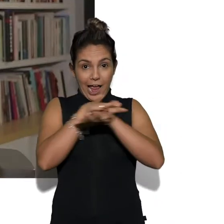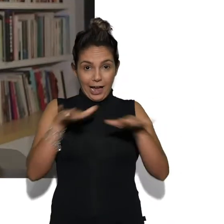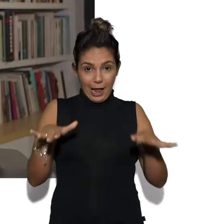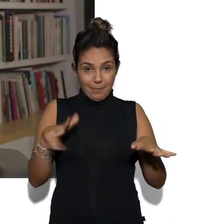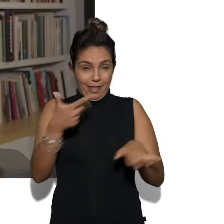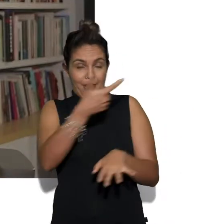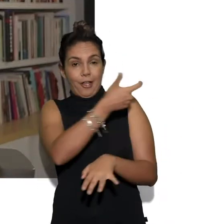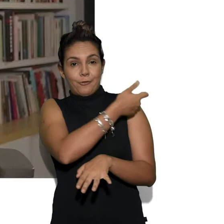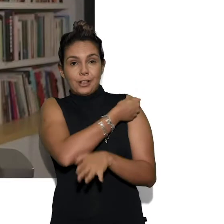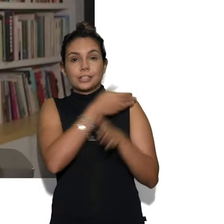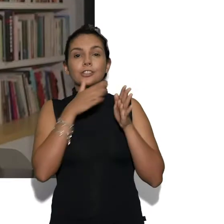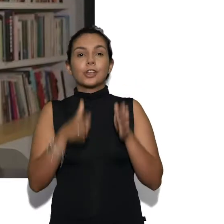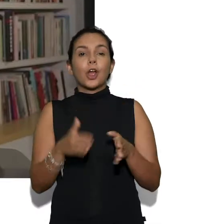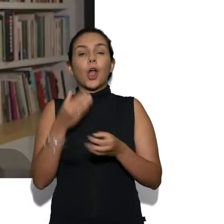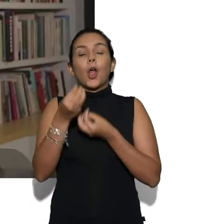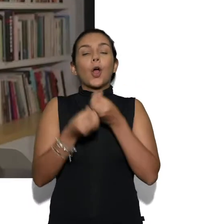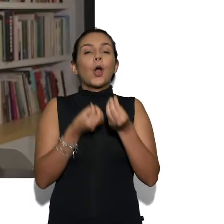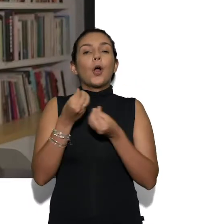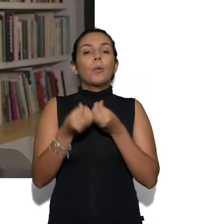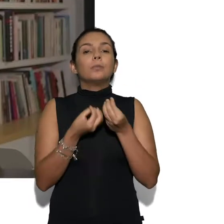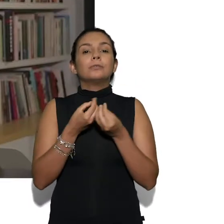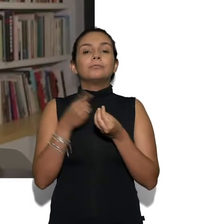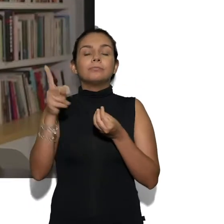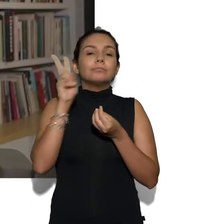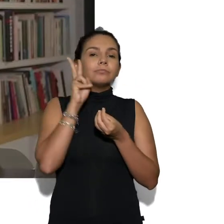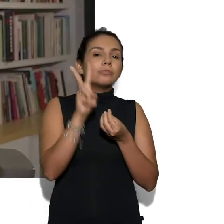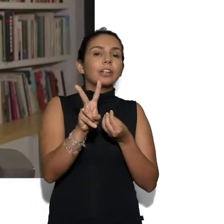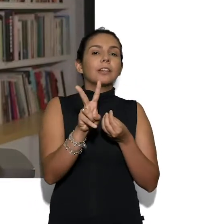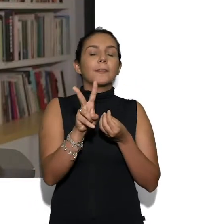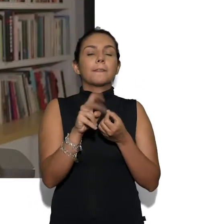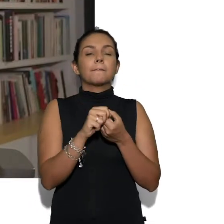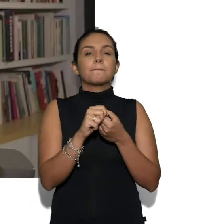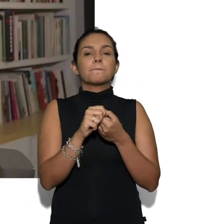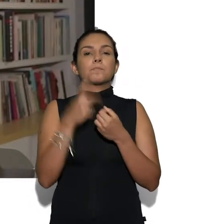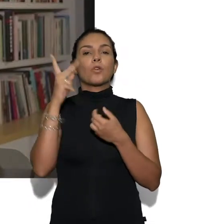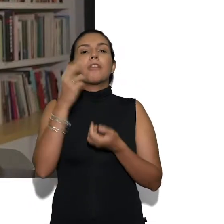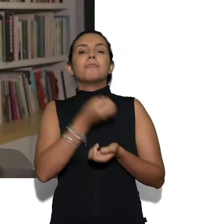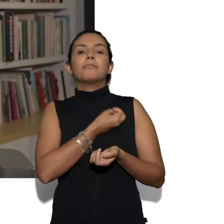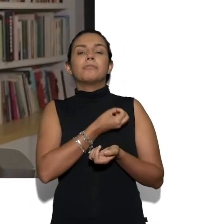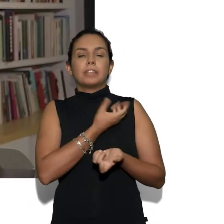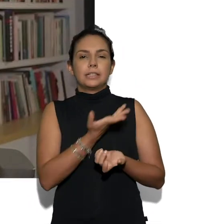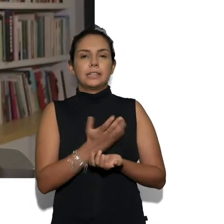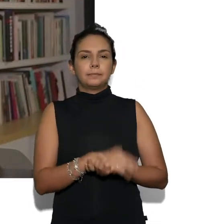chegar, como é que você prevê que será a sua vida?